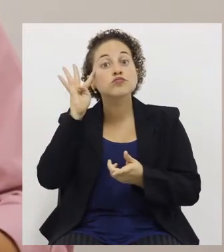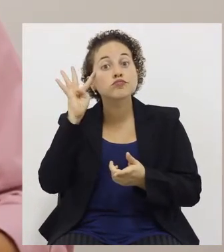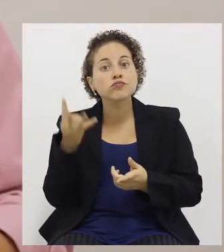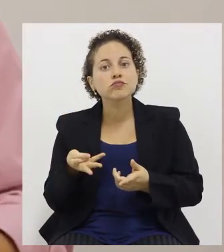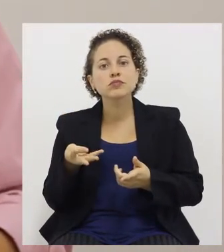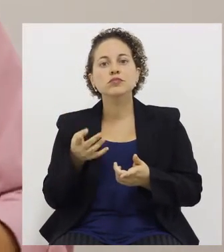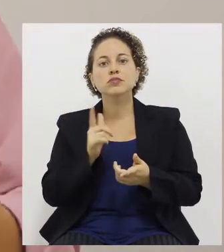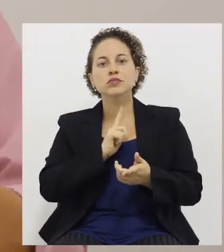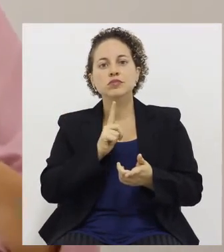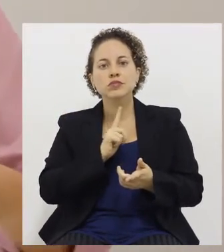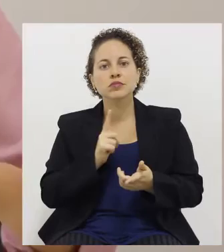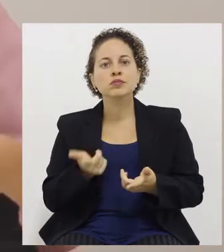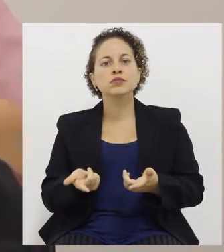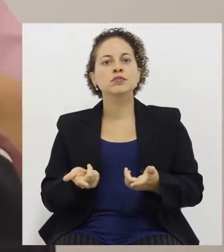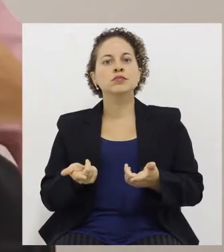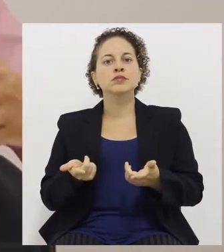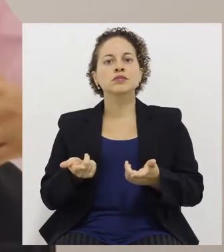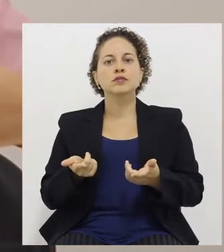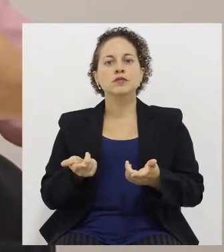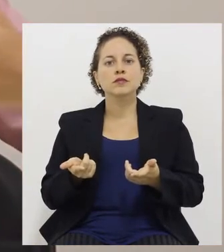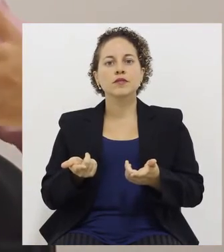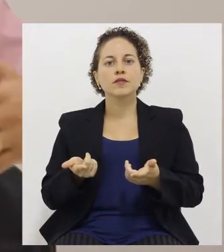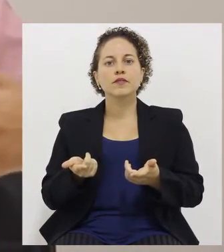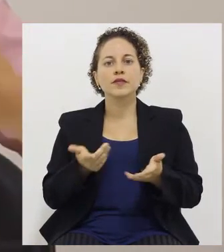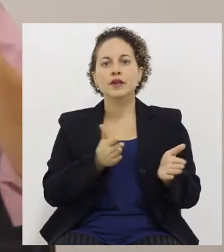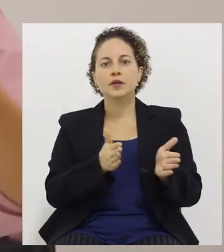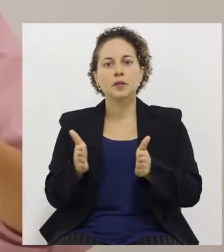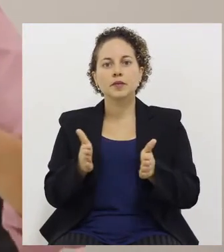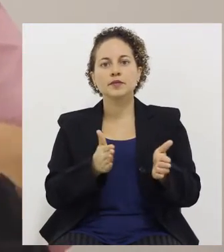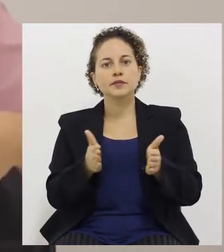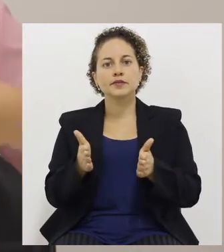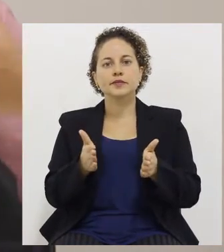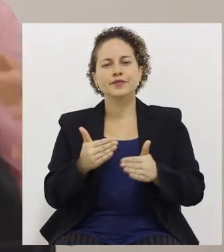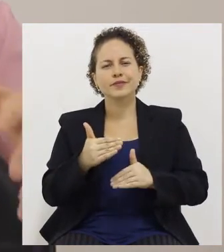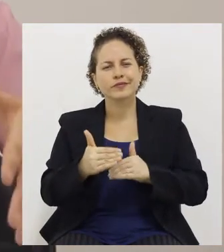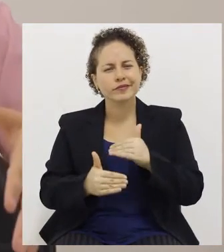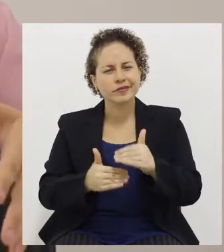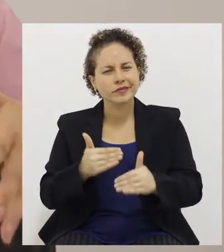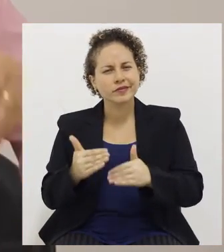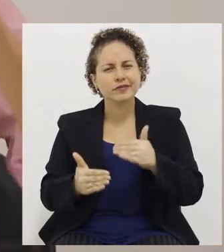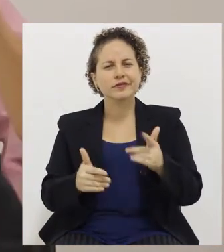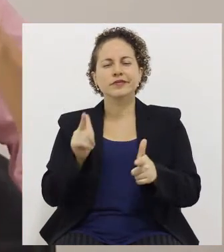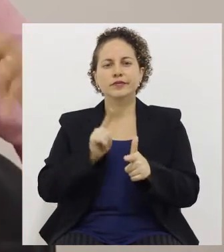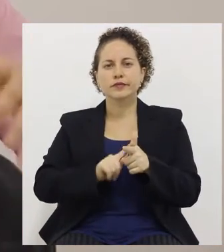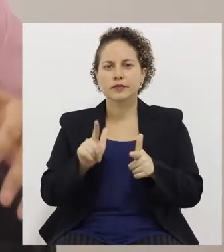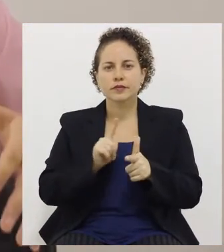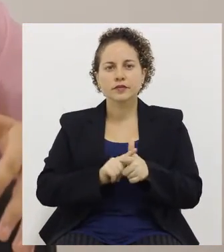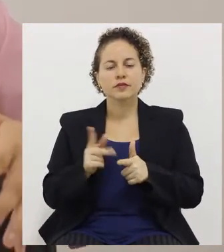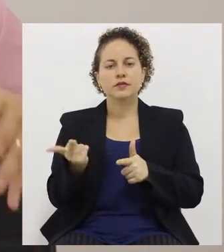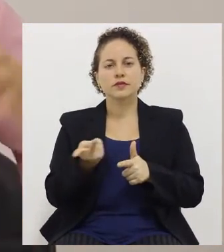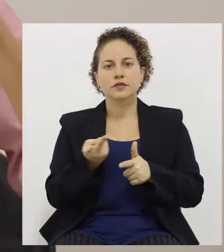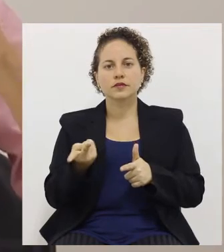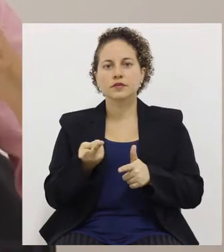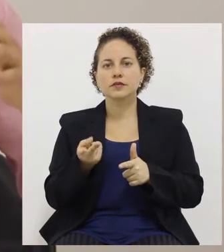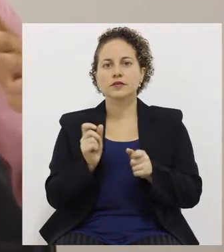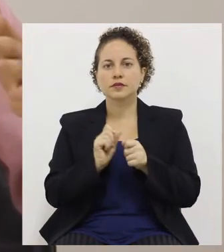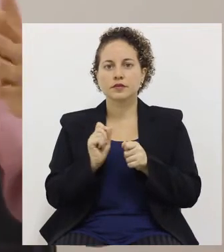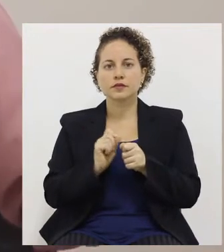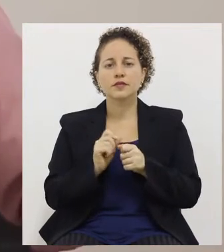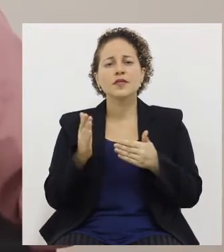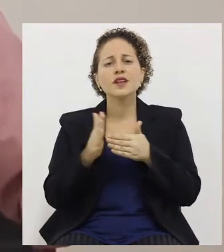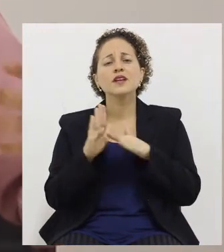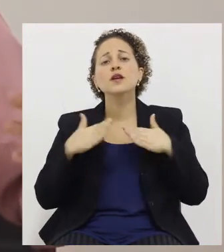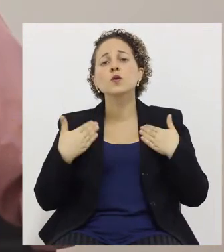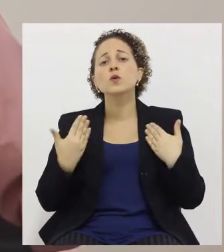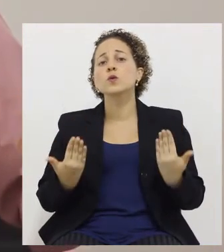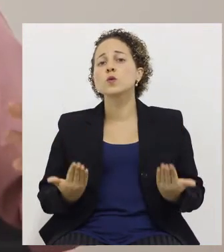problema. Ele deixa esse problema se arrastar, às vezes ele se arrasta. É um compromisso selado, as partes vão cumprir, mas